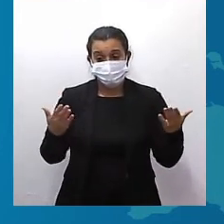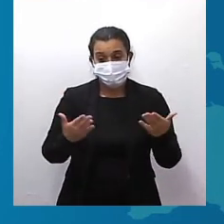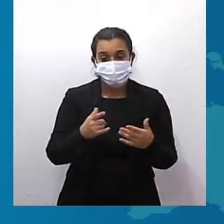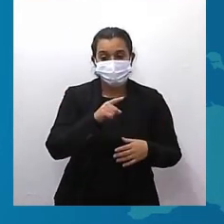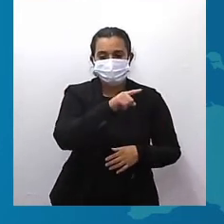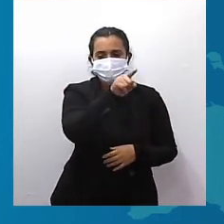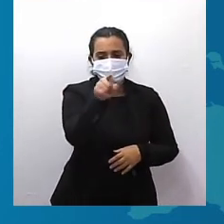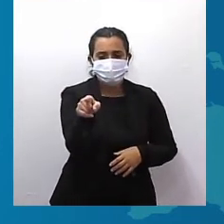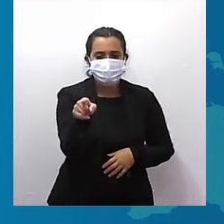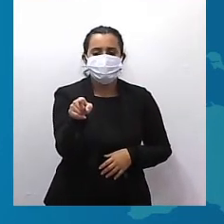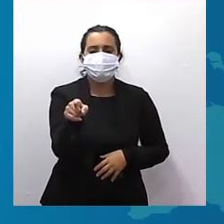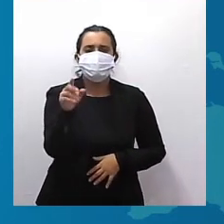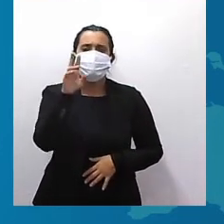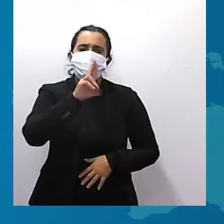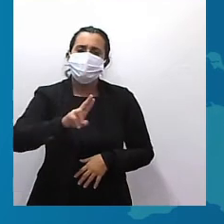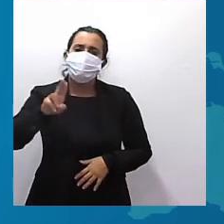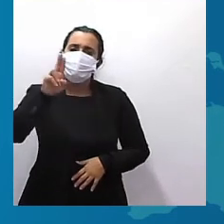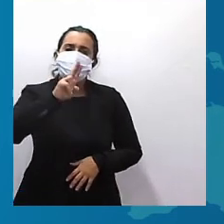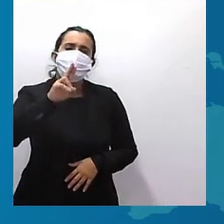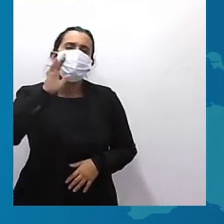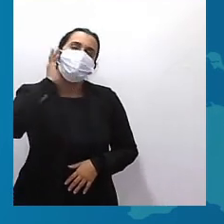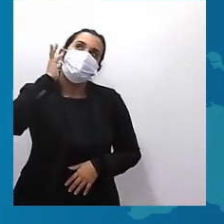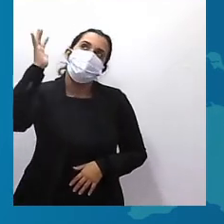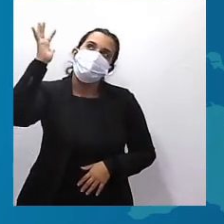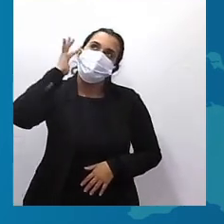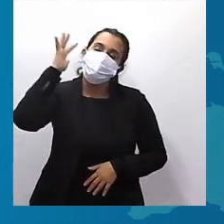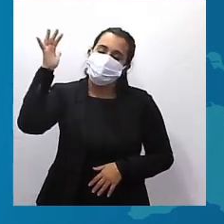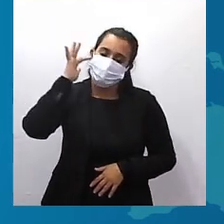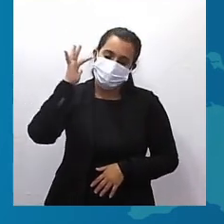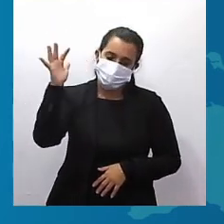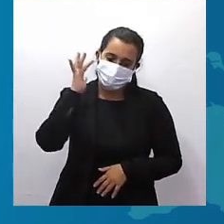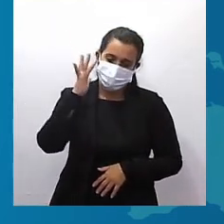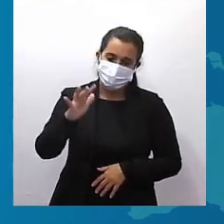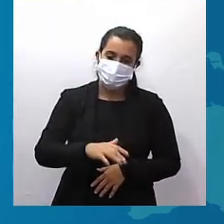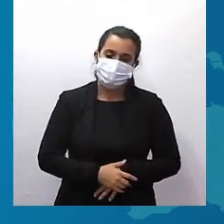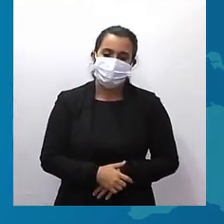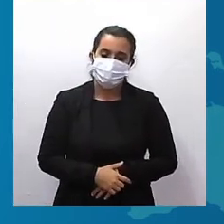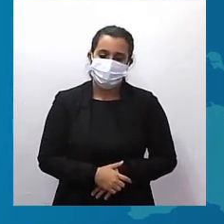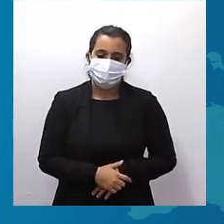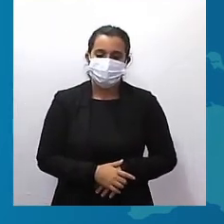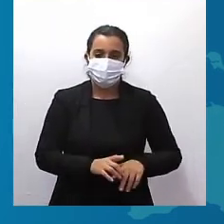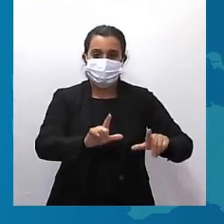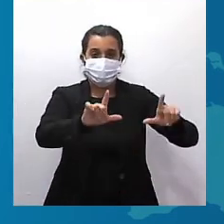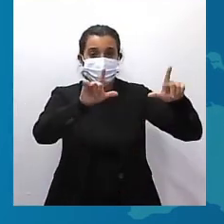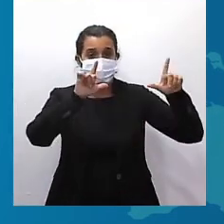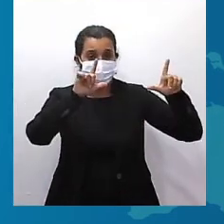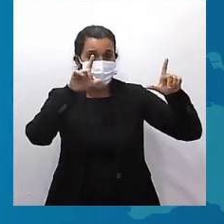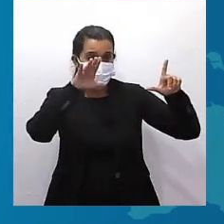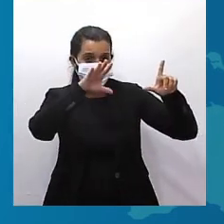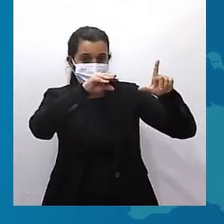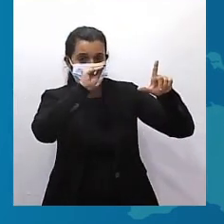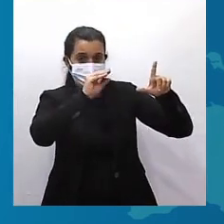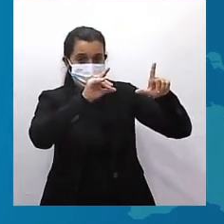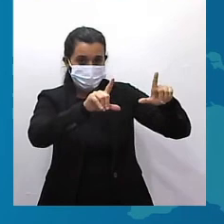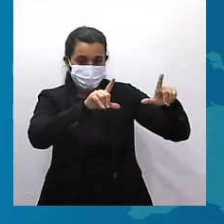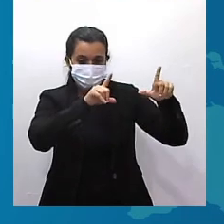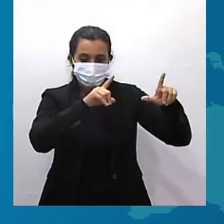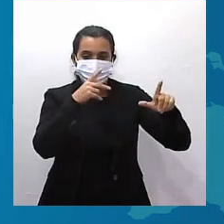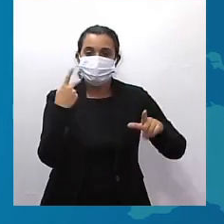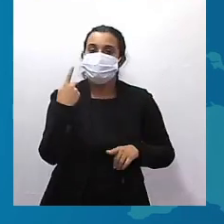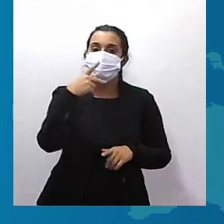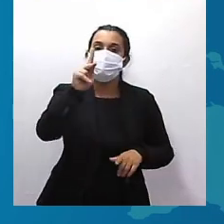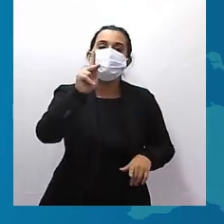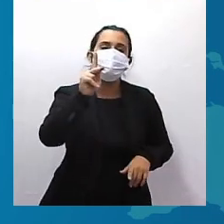vai, use your imagination, usar a sua imaginação para você mesmo criar your